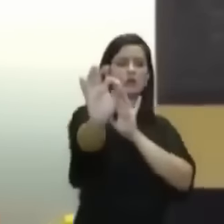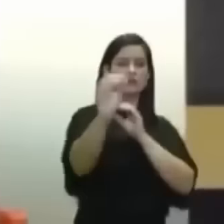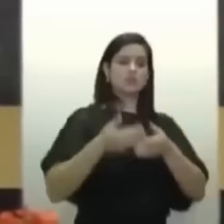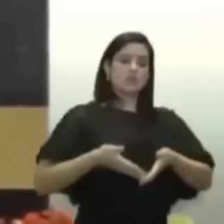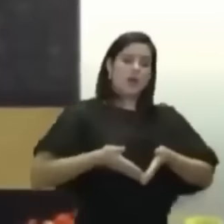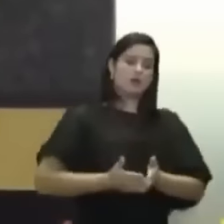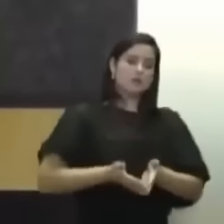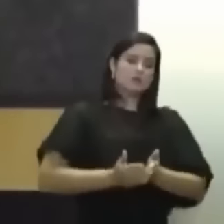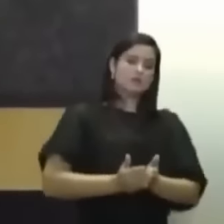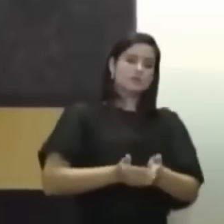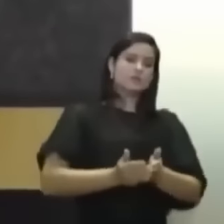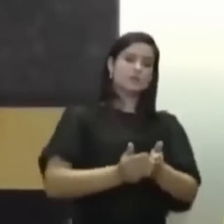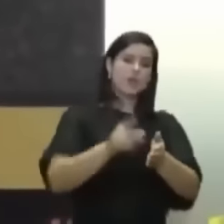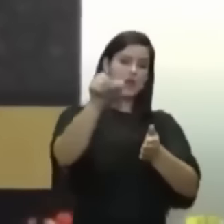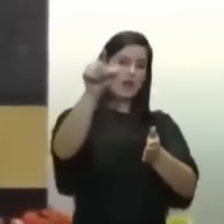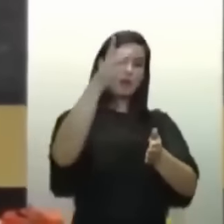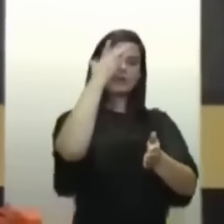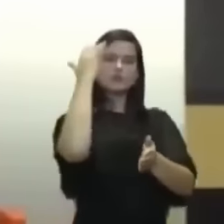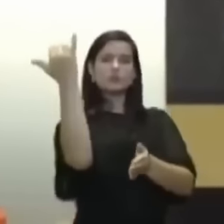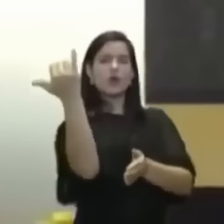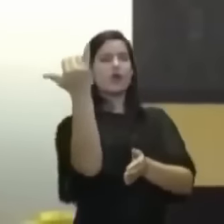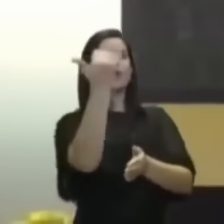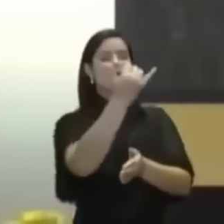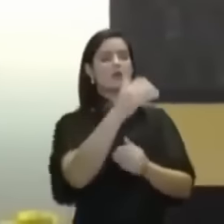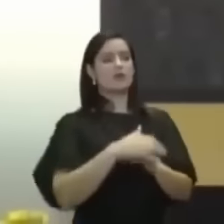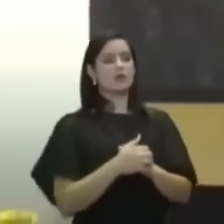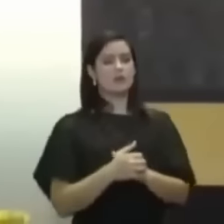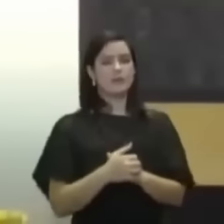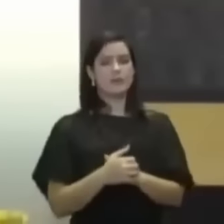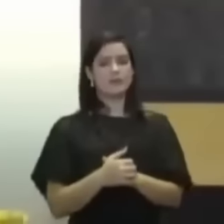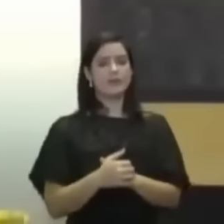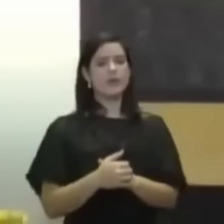chegando, e esse personagem se dirige a eles lá no barco assim: